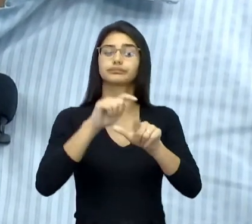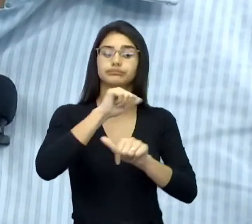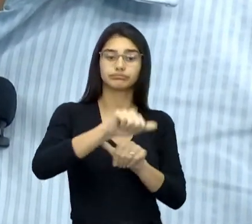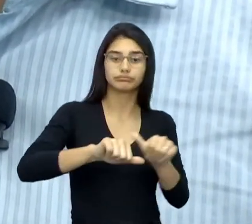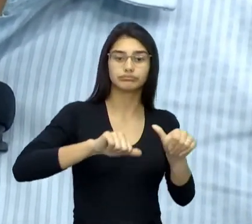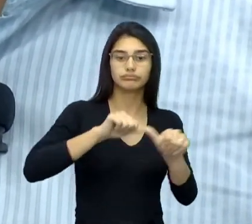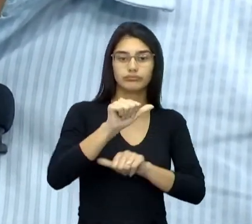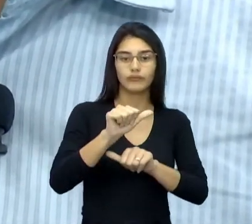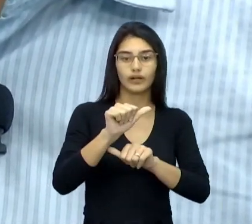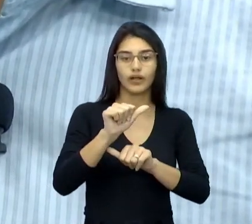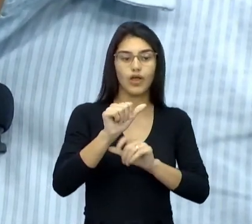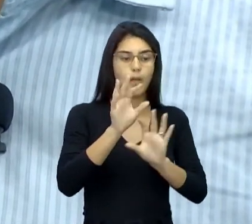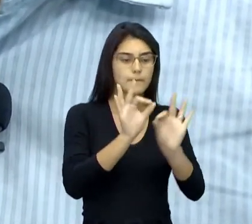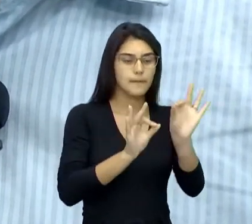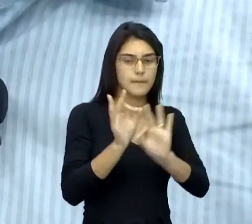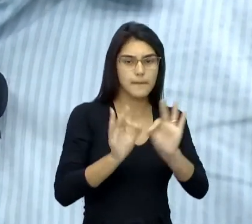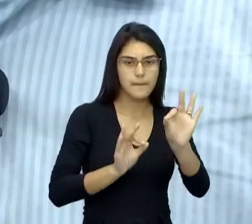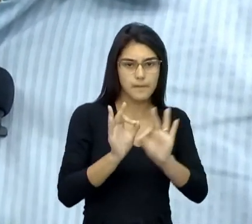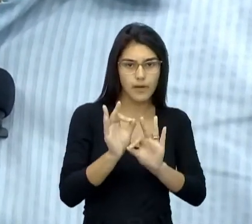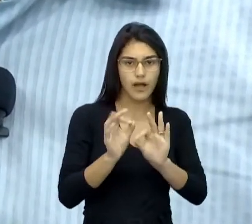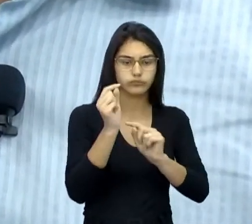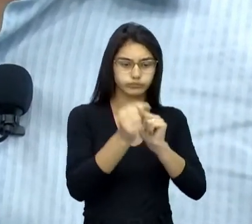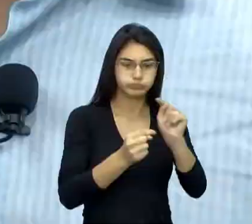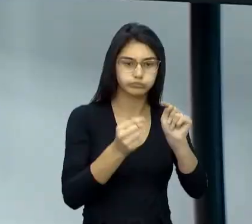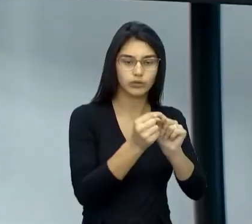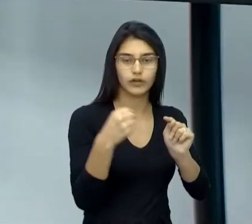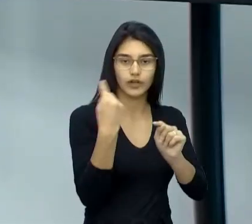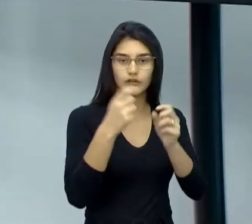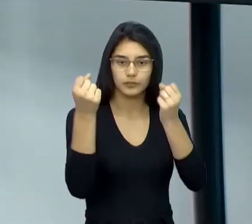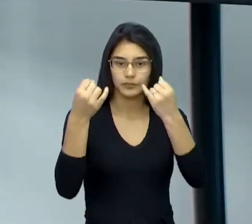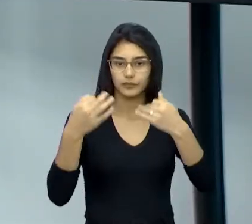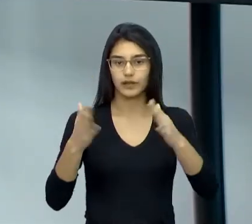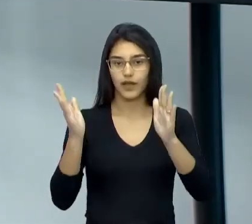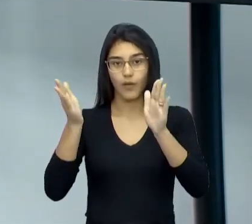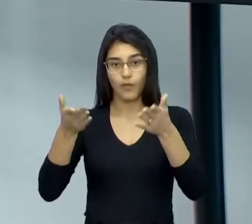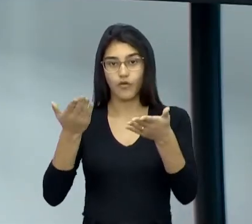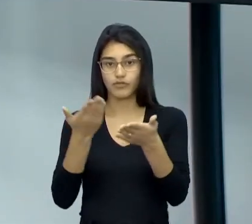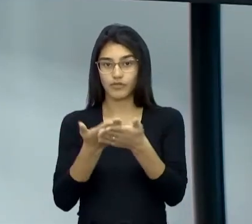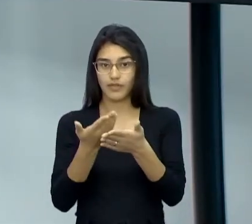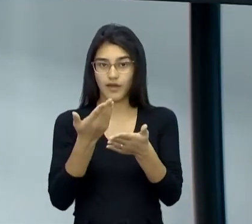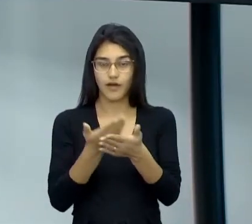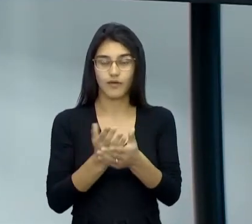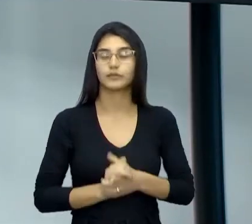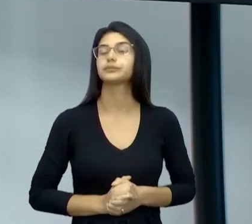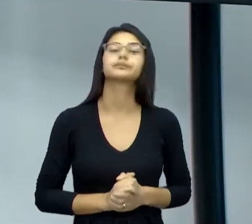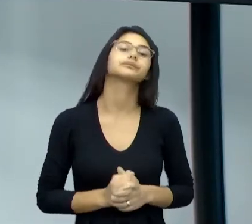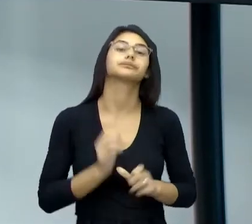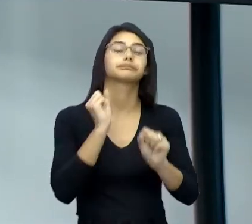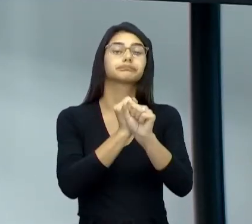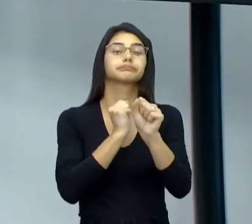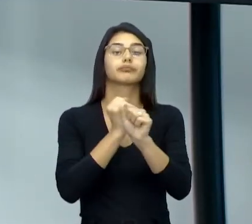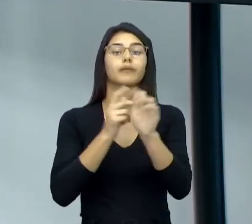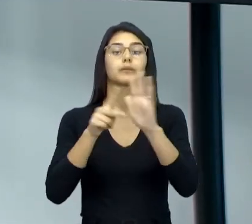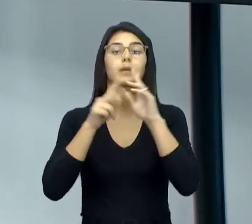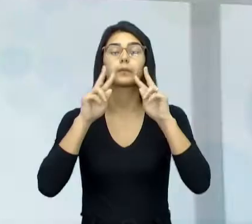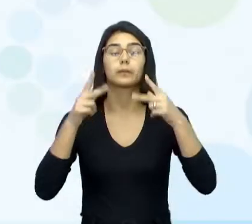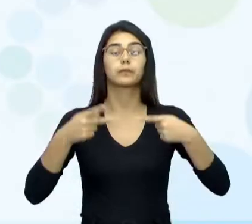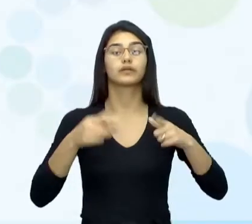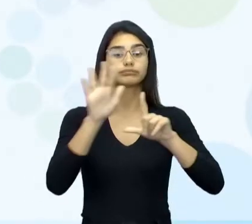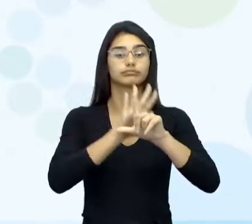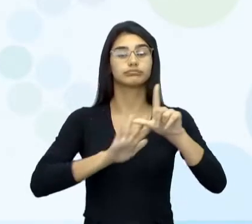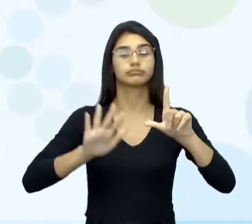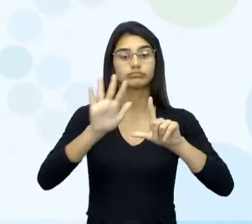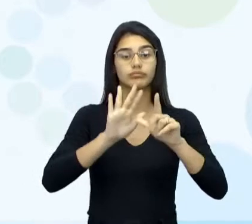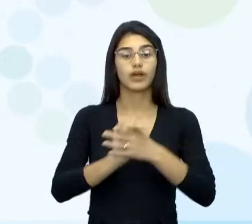um instrumento que mais ou menos é o que a gente vai falar aqui hoje, né? As construções humanas. Coloca aí então na tela, olha